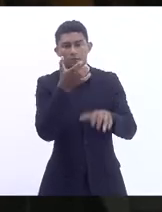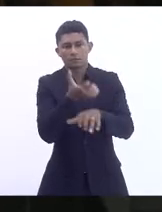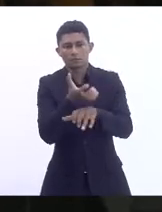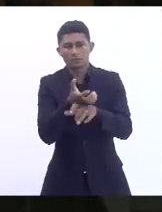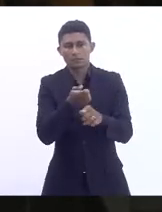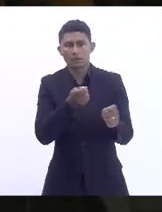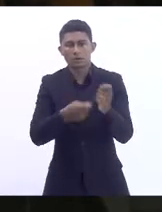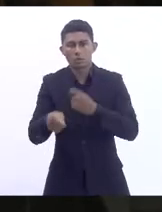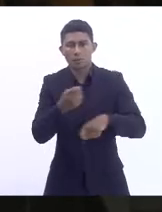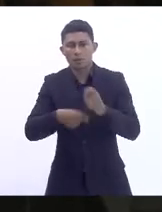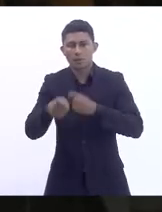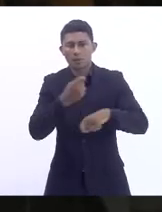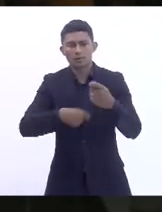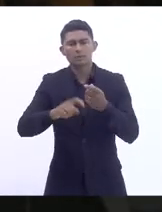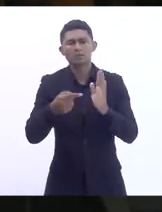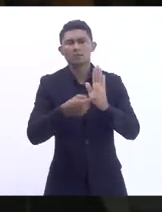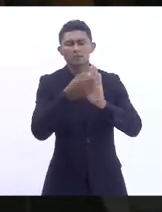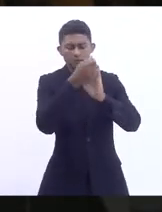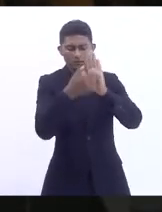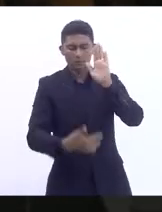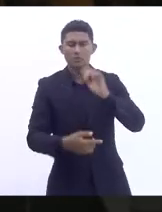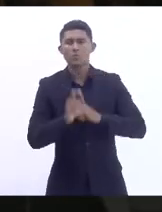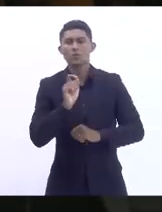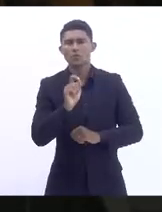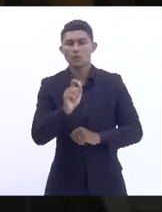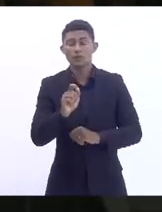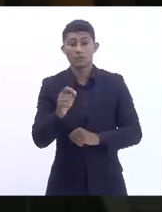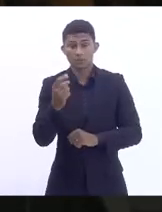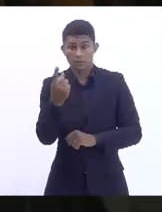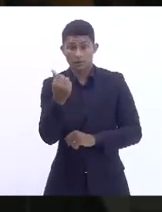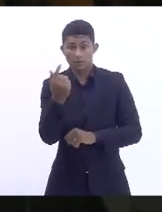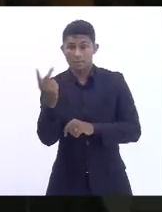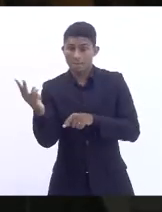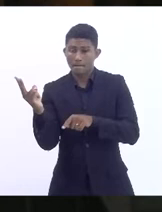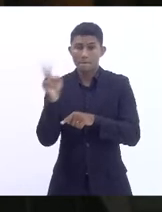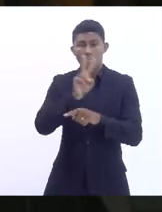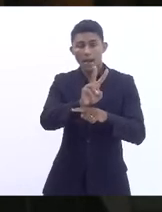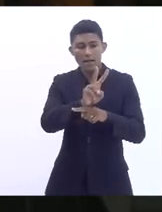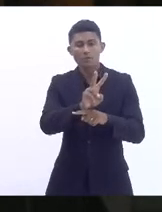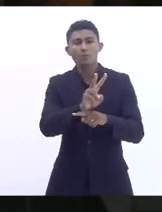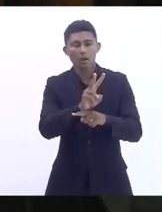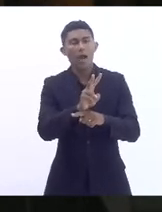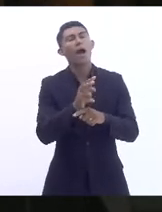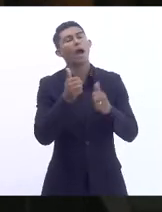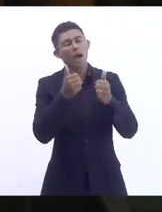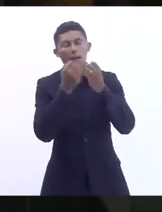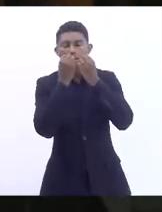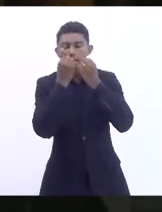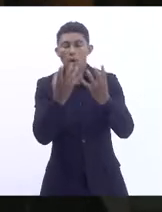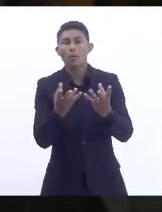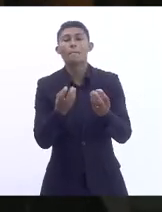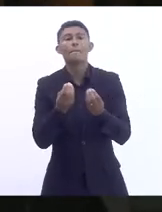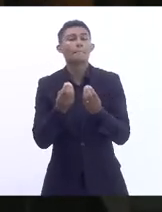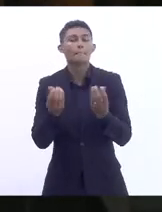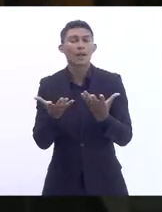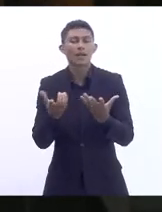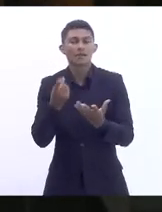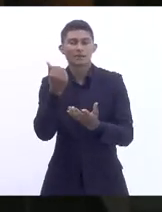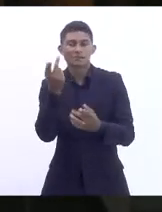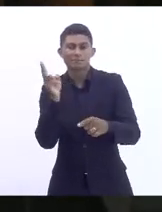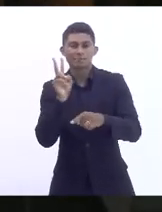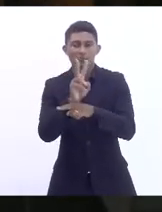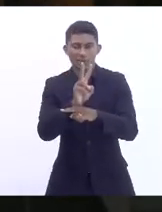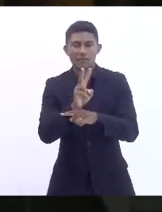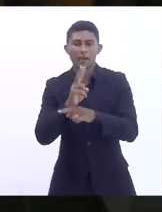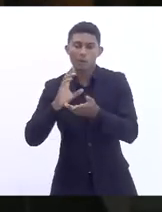empréstimo só será positivo se for para ter investimento e ele